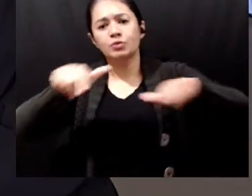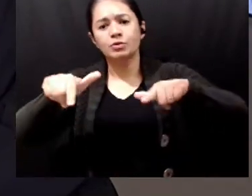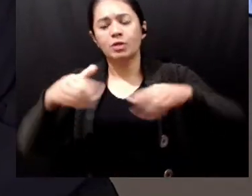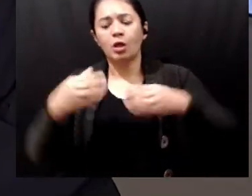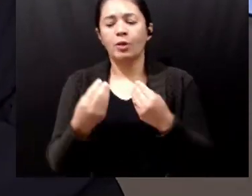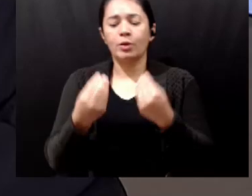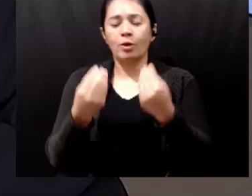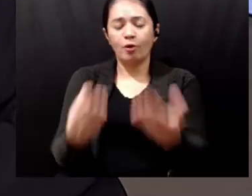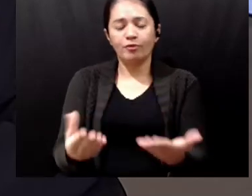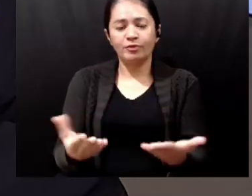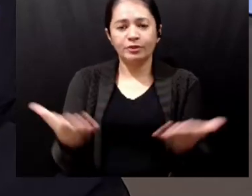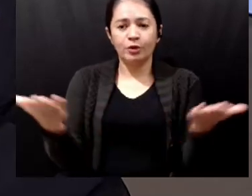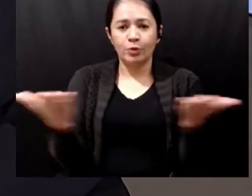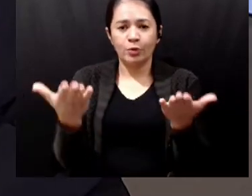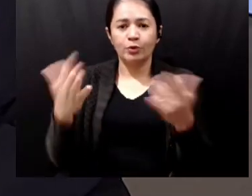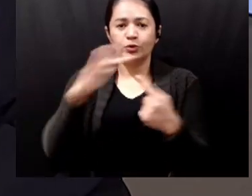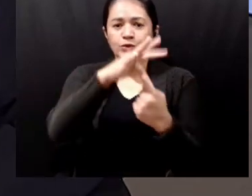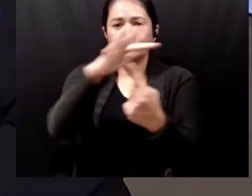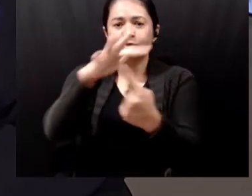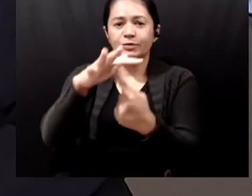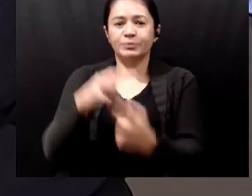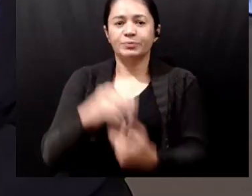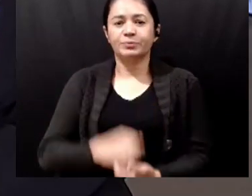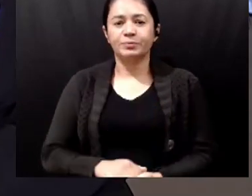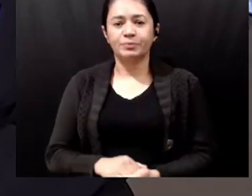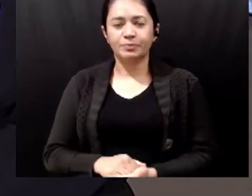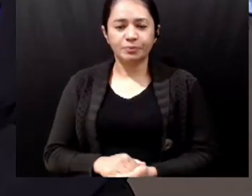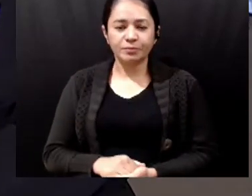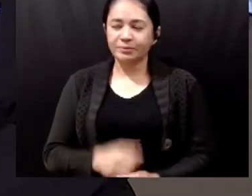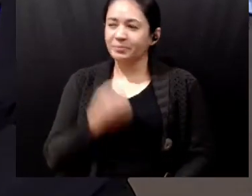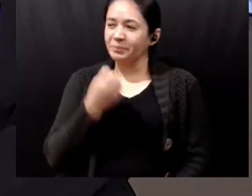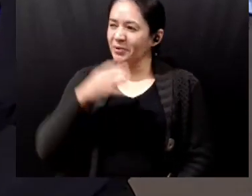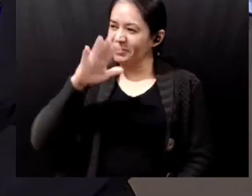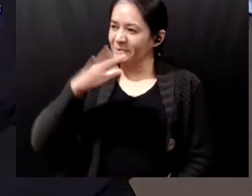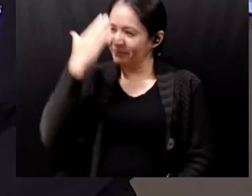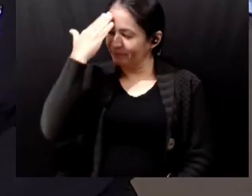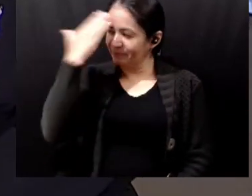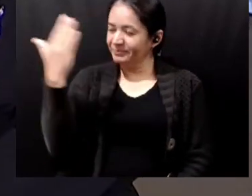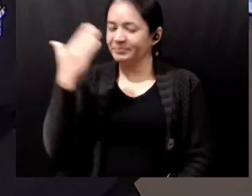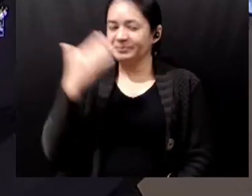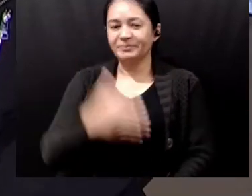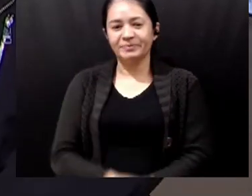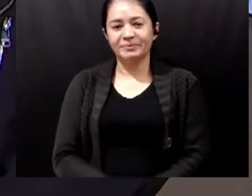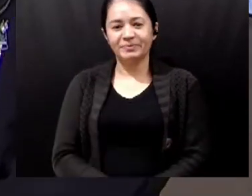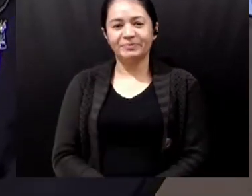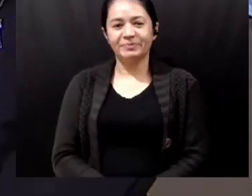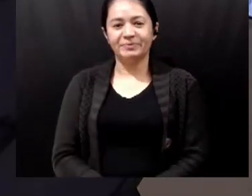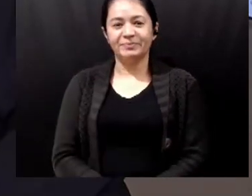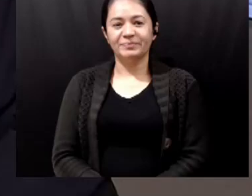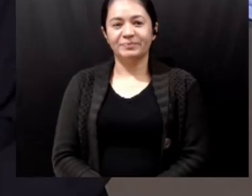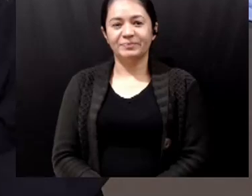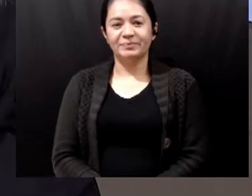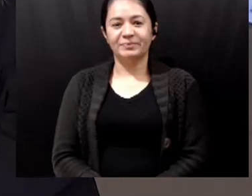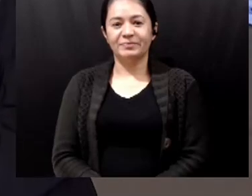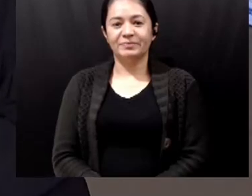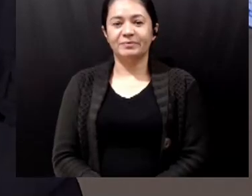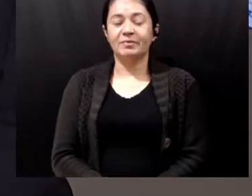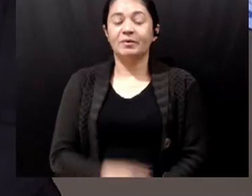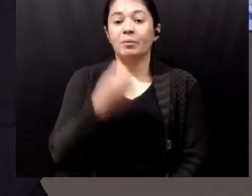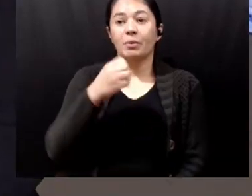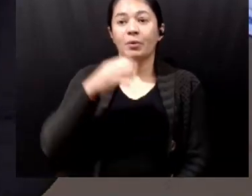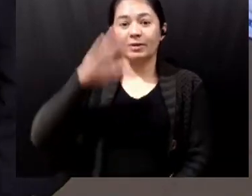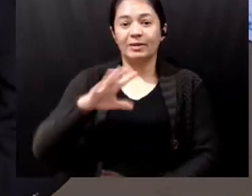esse feirão aqui na Ceasa. Uma boa tarde e obrigada pela participação aqui com a gente. Boa tarde a todos, eu que